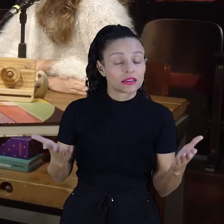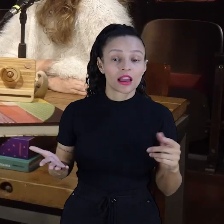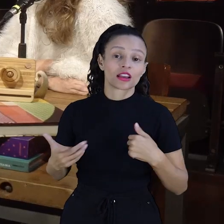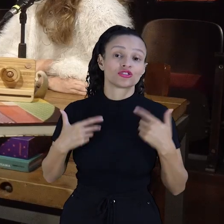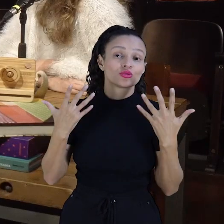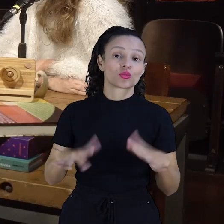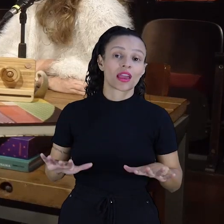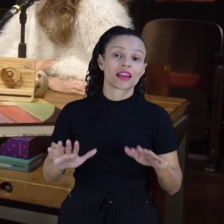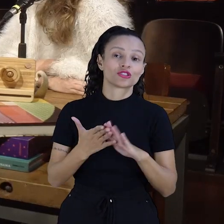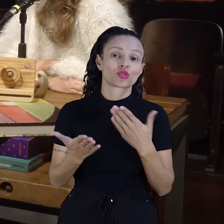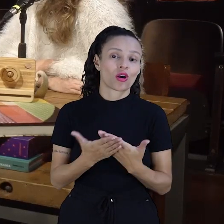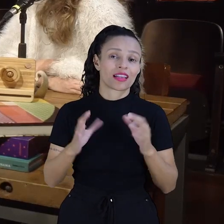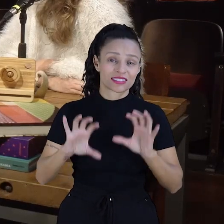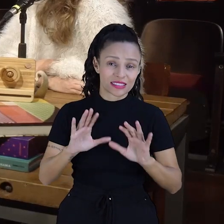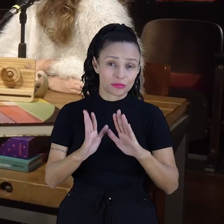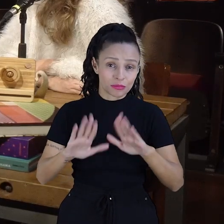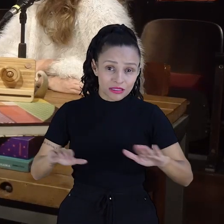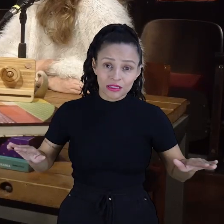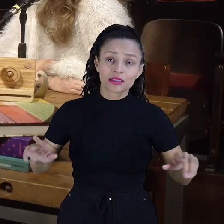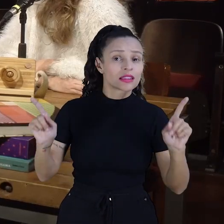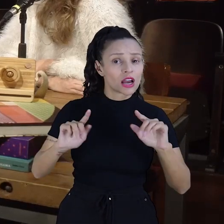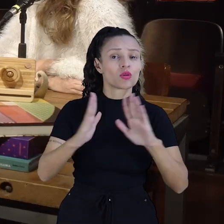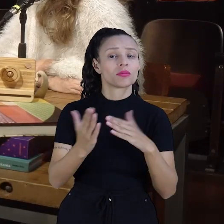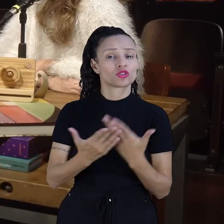E a gente não quer essa escola para as crianças. A gente quer